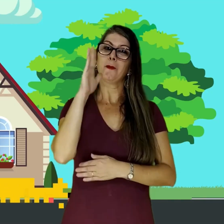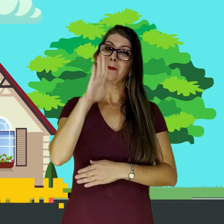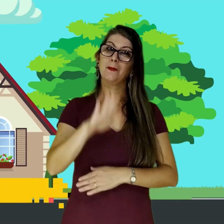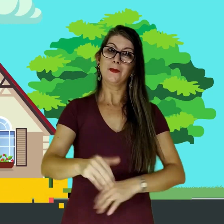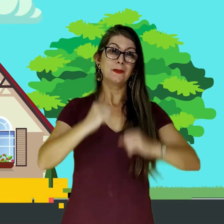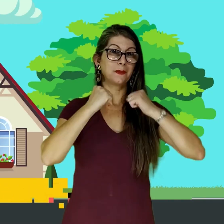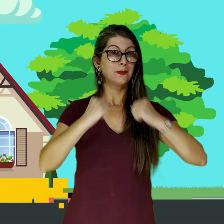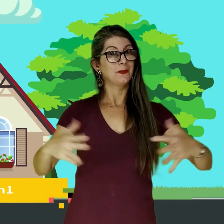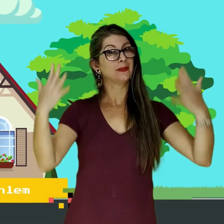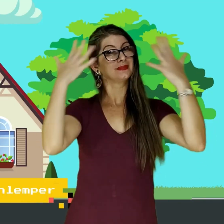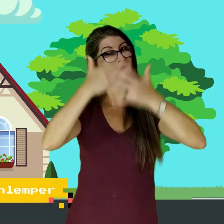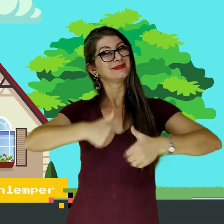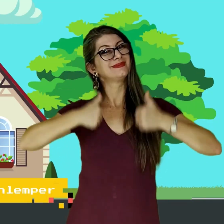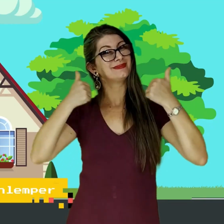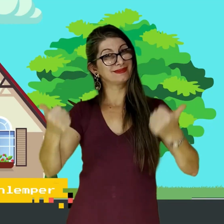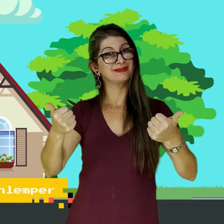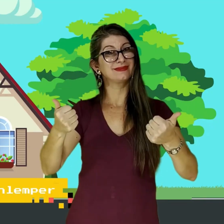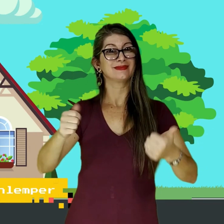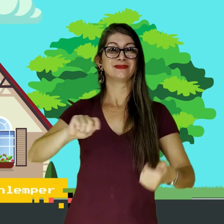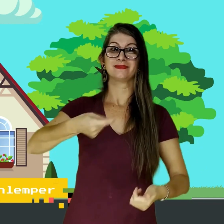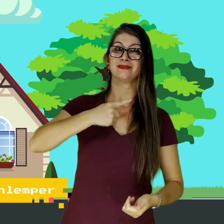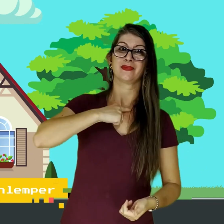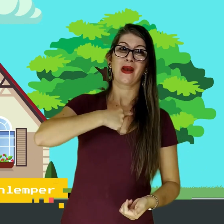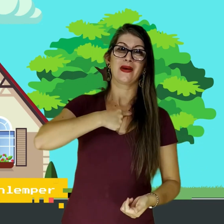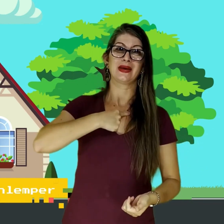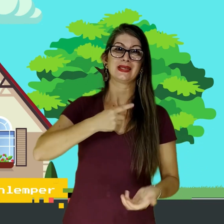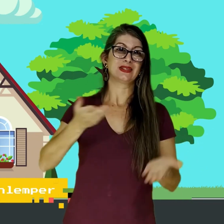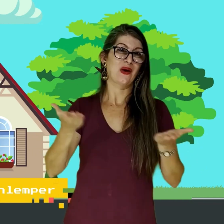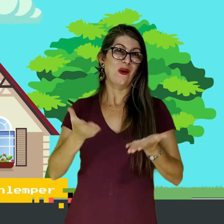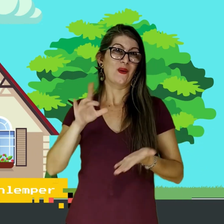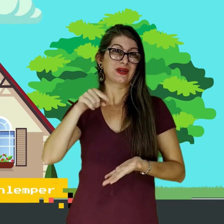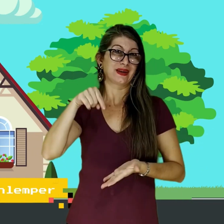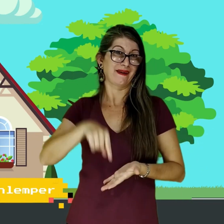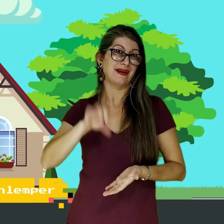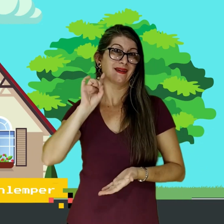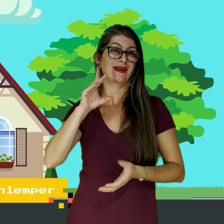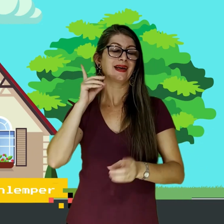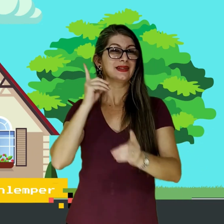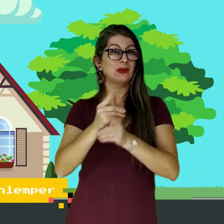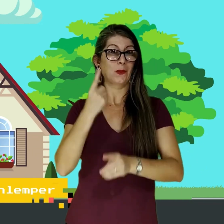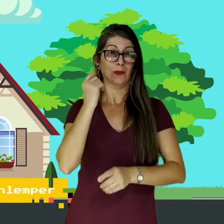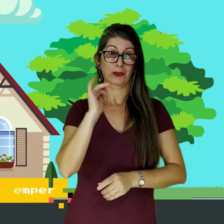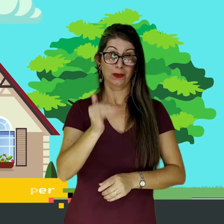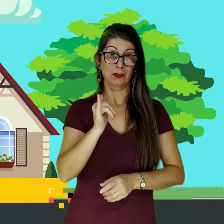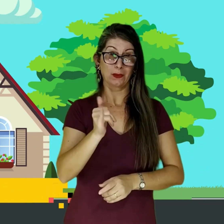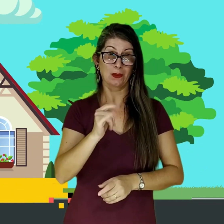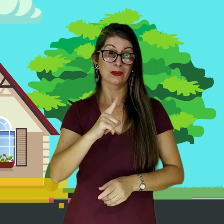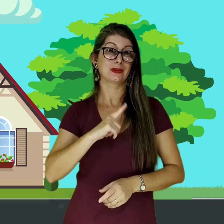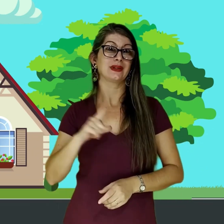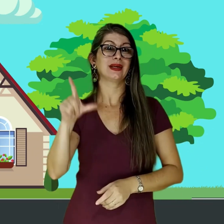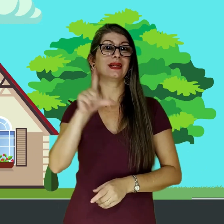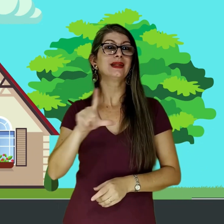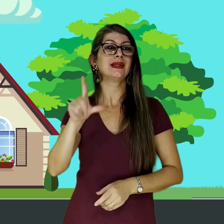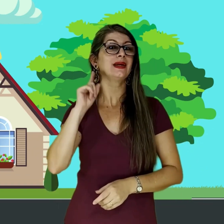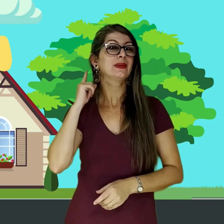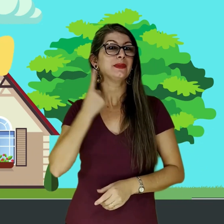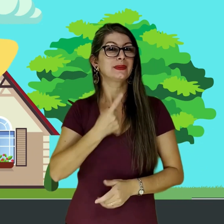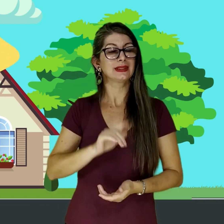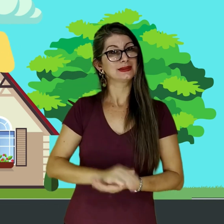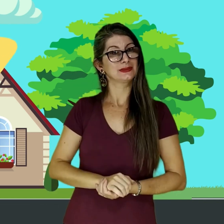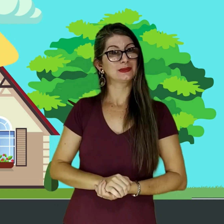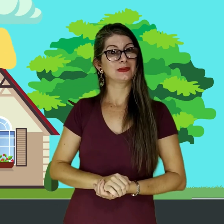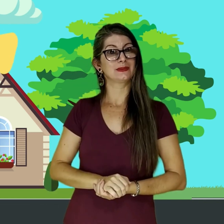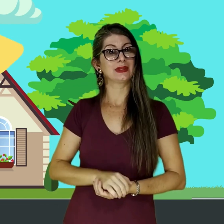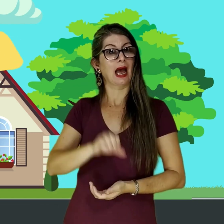Boa tarde, povo lindo! Tudo bem com vocês? Meu nome é Shelly Schlemper e hoje, aqui no Cada Encontro Eu Conto um Conto,